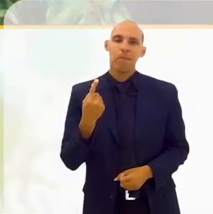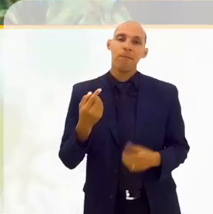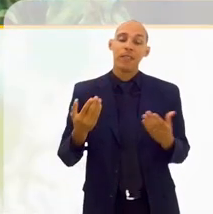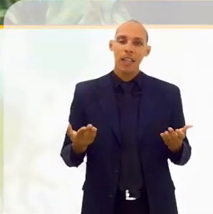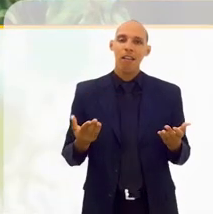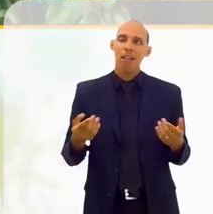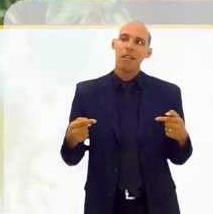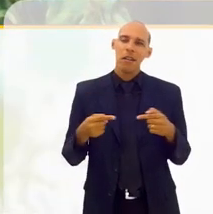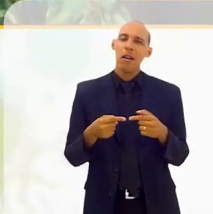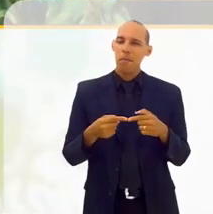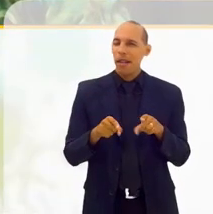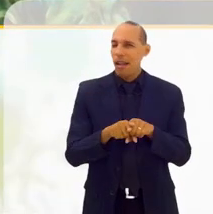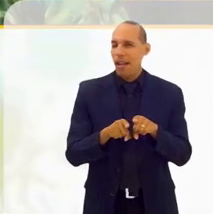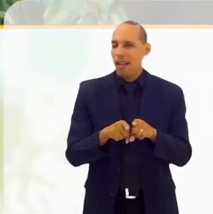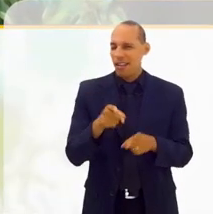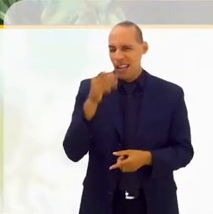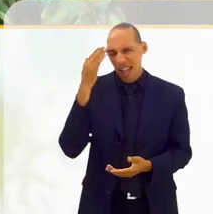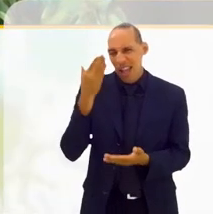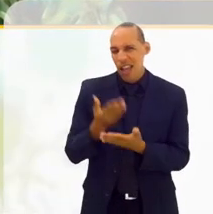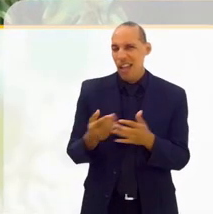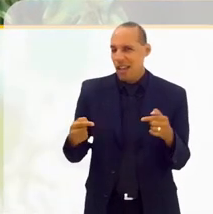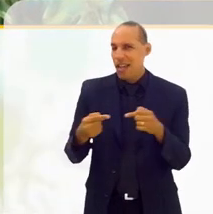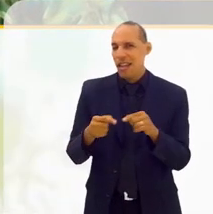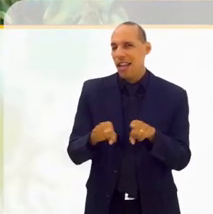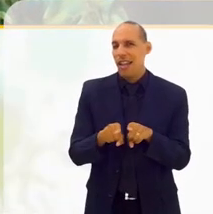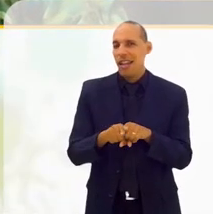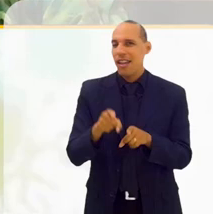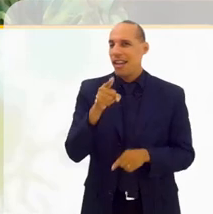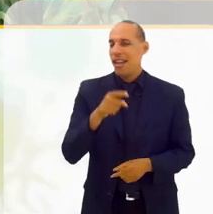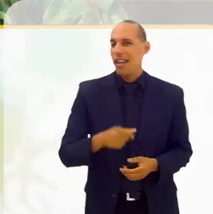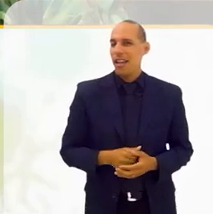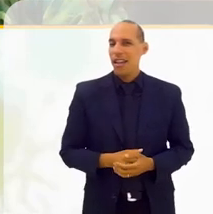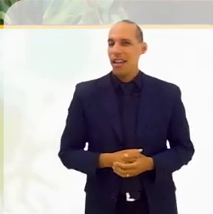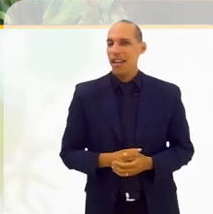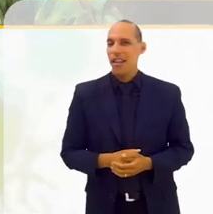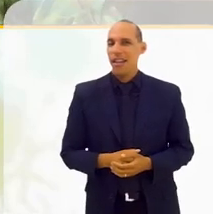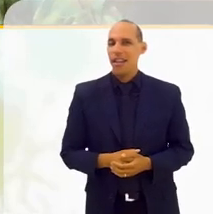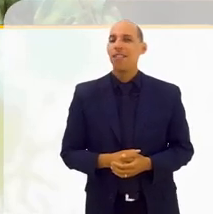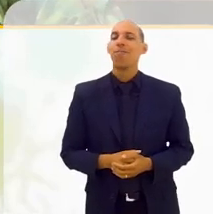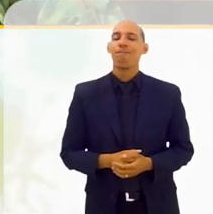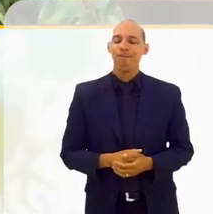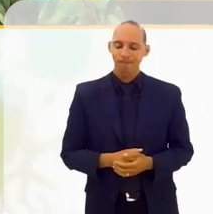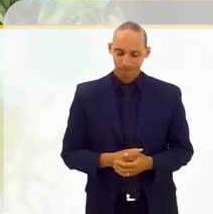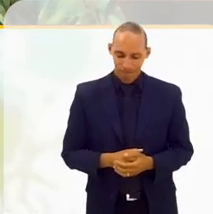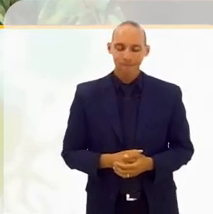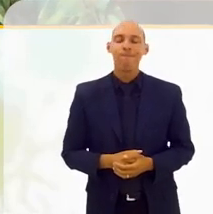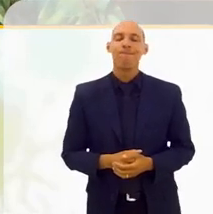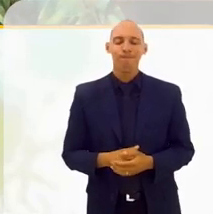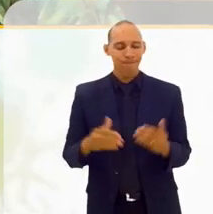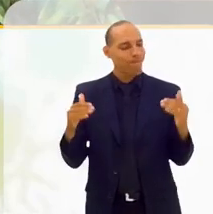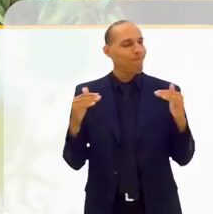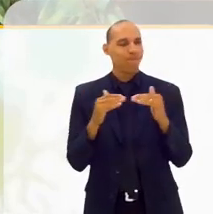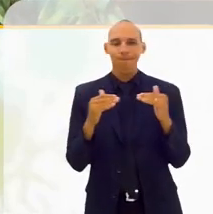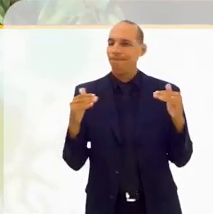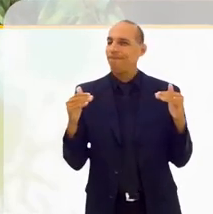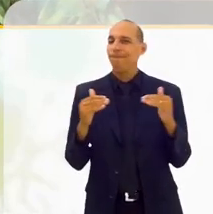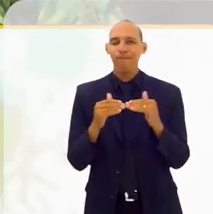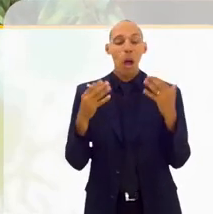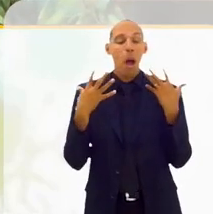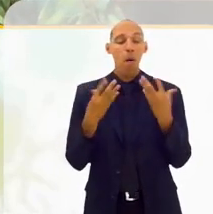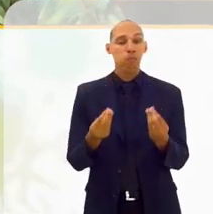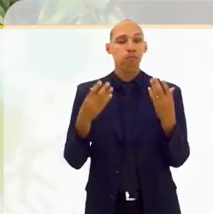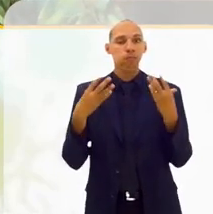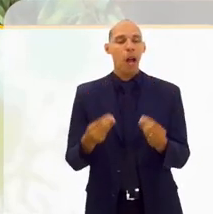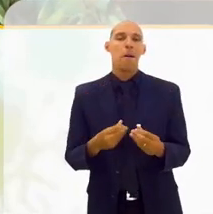acho que tem a ver com isso também você acredita que possa ter a ver com isso eu acho que tem muito a ver com isso